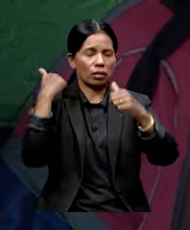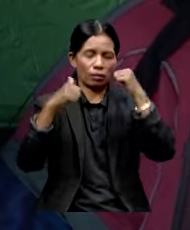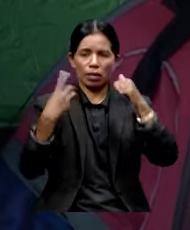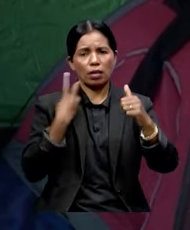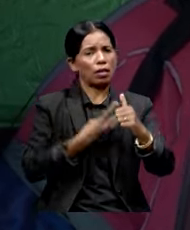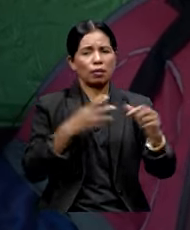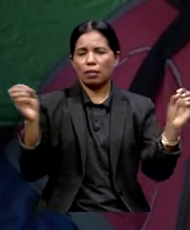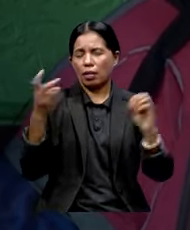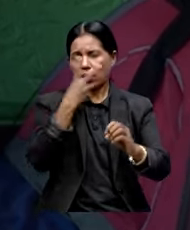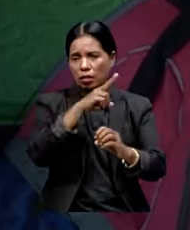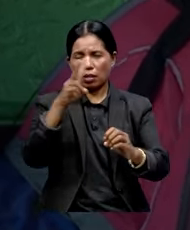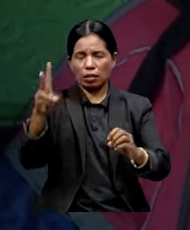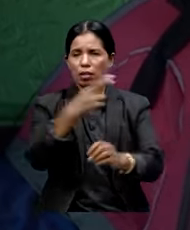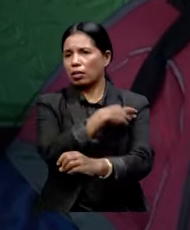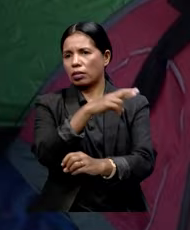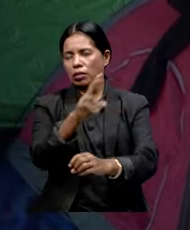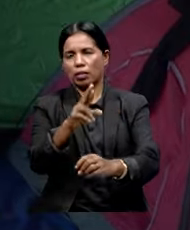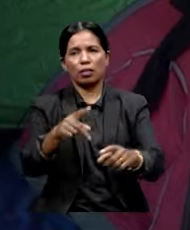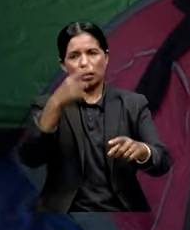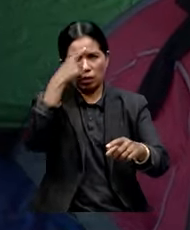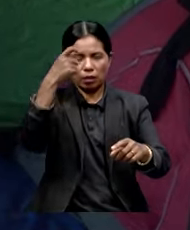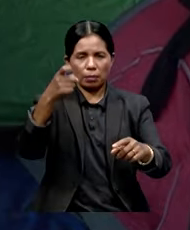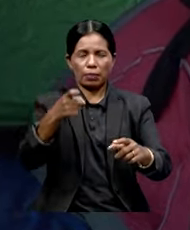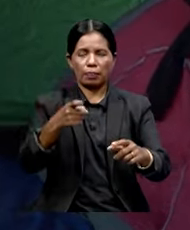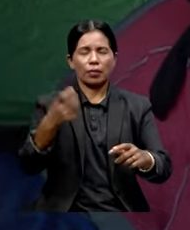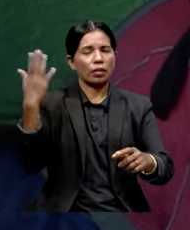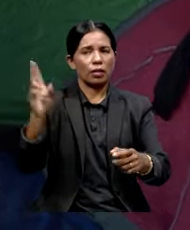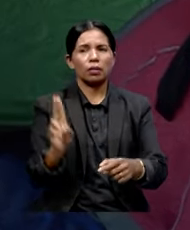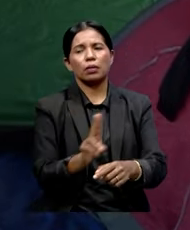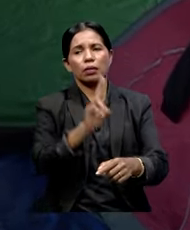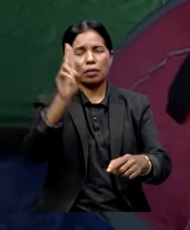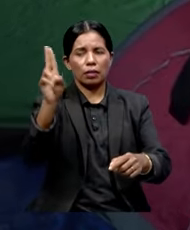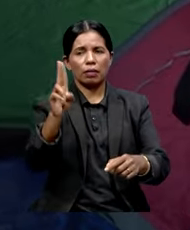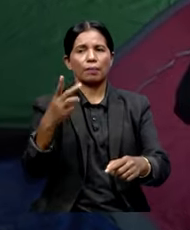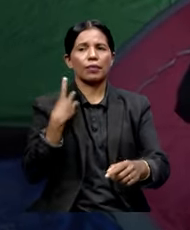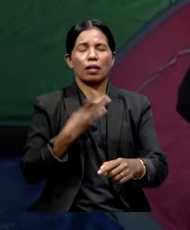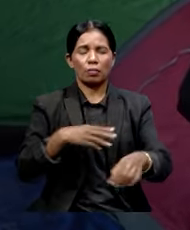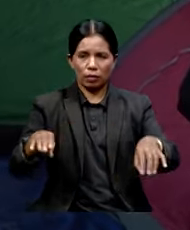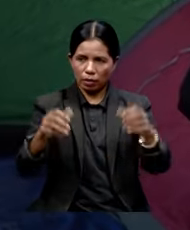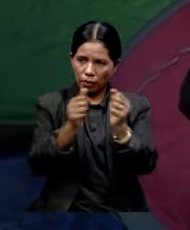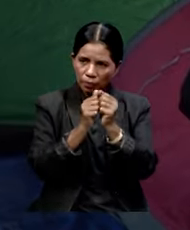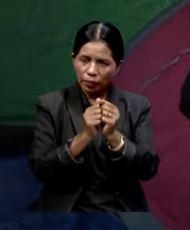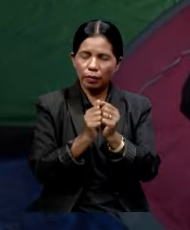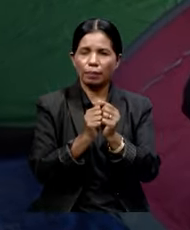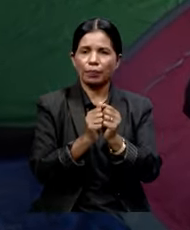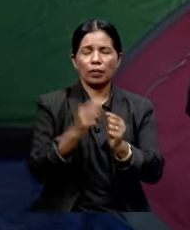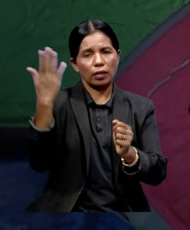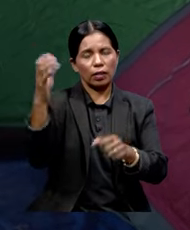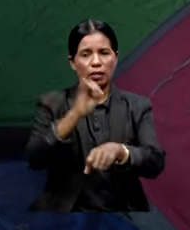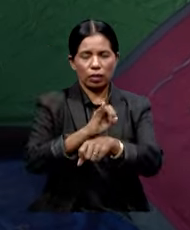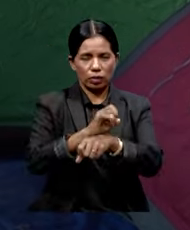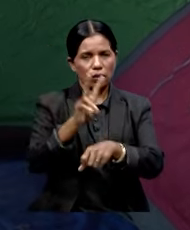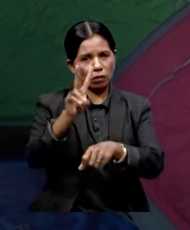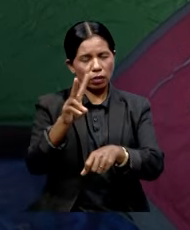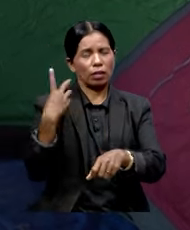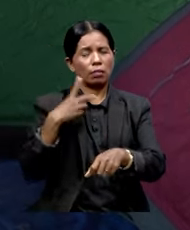reba religião mempertamba iha unidade iha dalam rumah ami servis amutu iha igreja ruane sempre ami